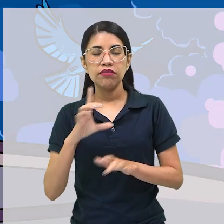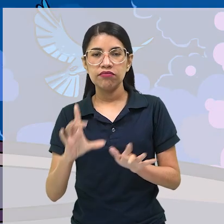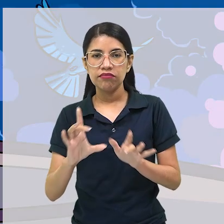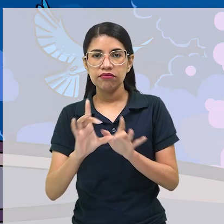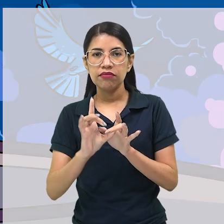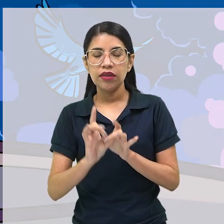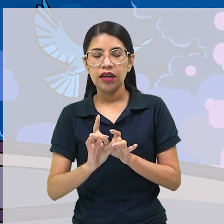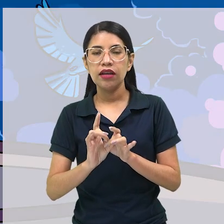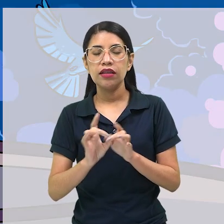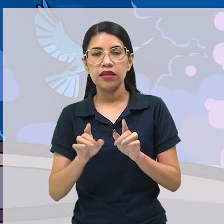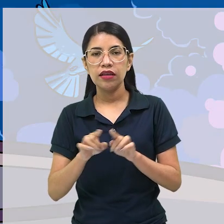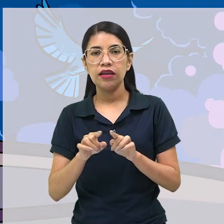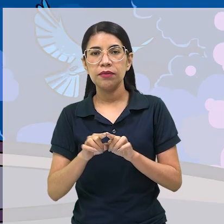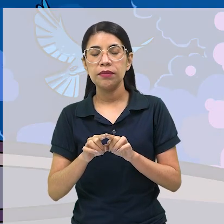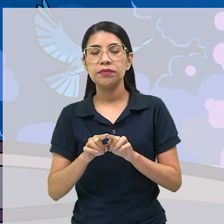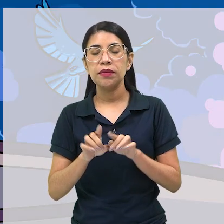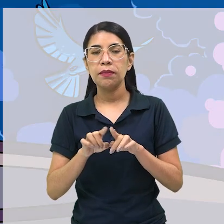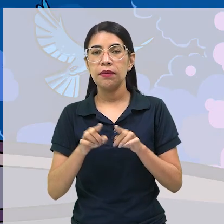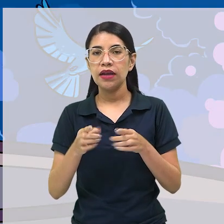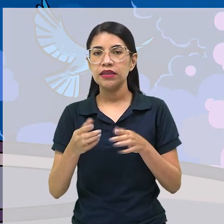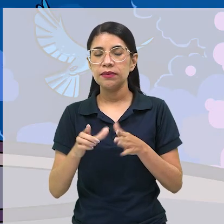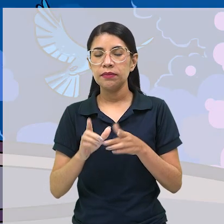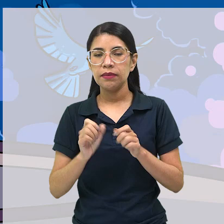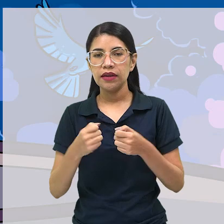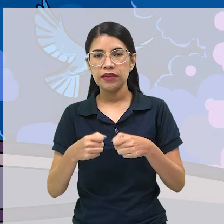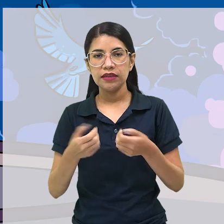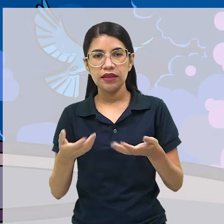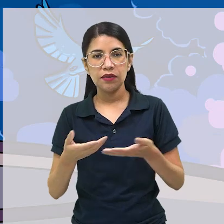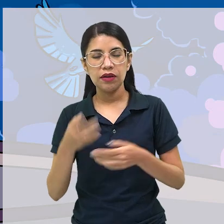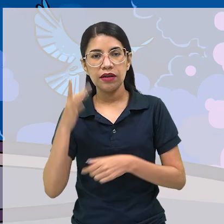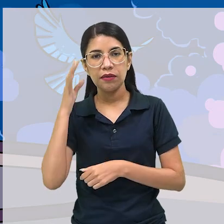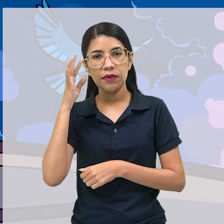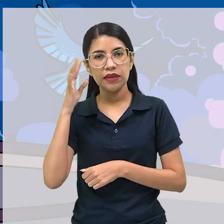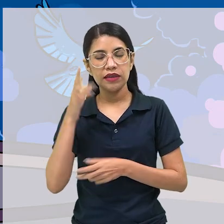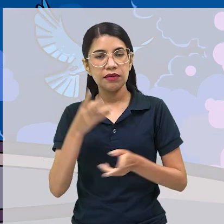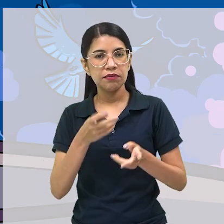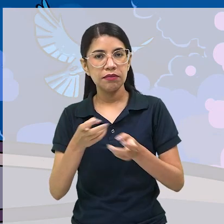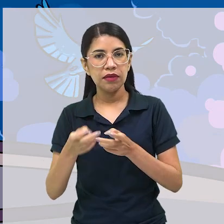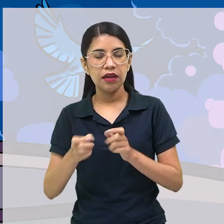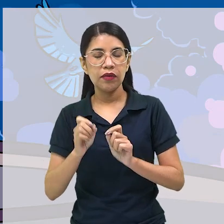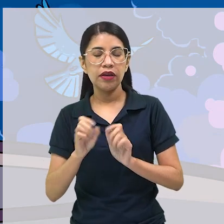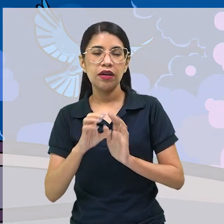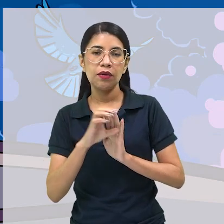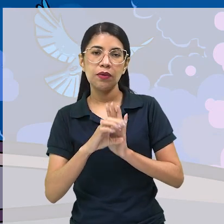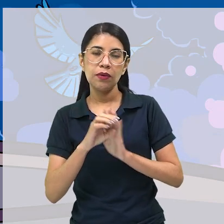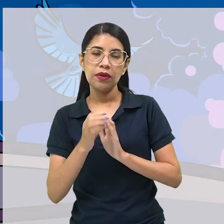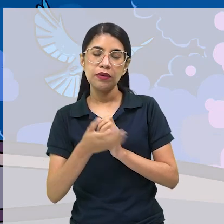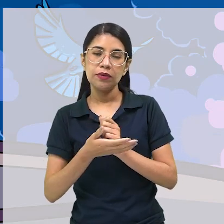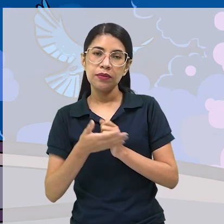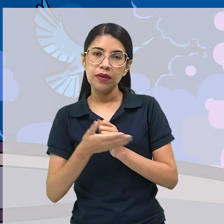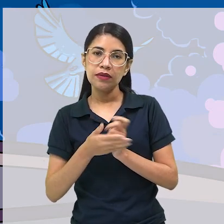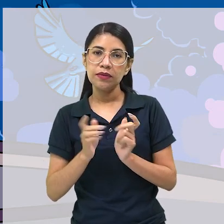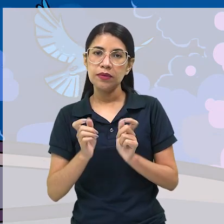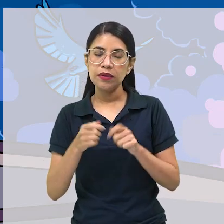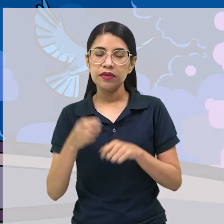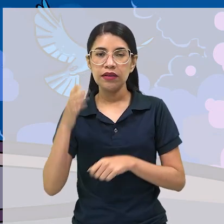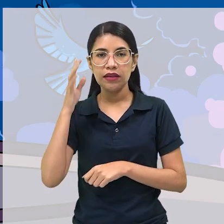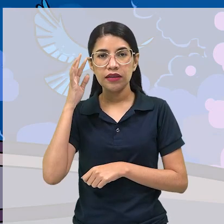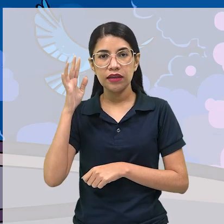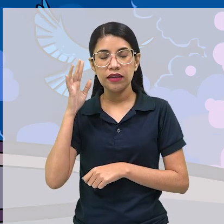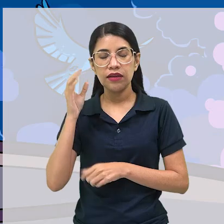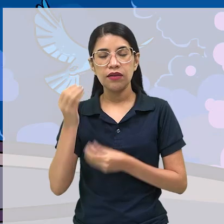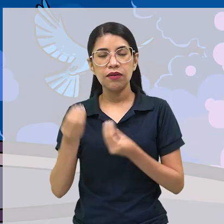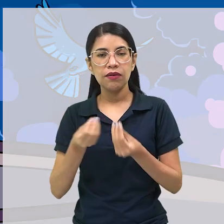Mas antes de mais nada, nós devemos pensar e perceber alguns conceitos básicos para entendermos esse fenômeno